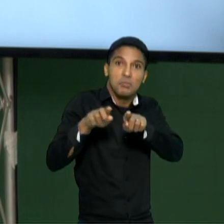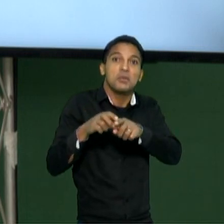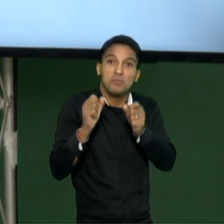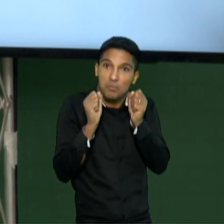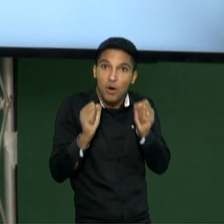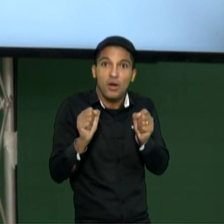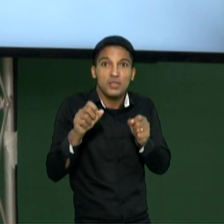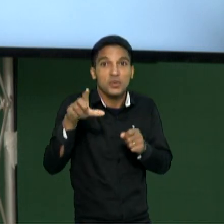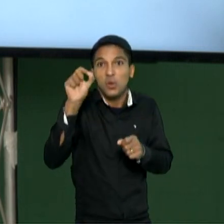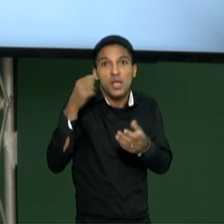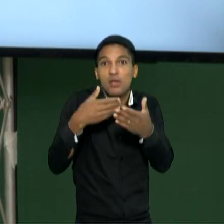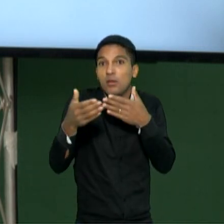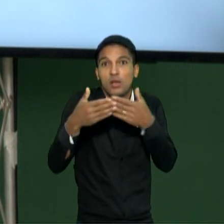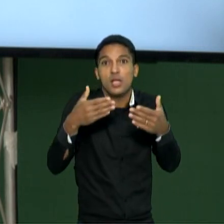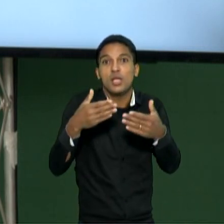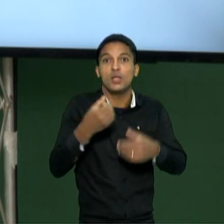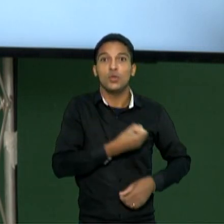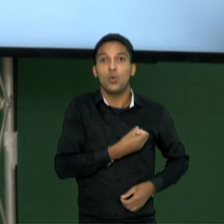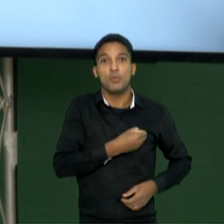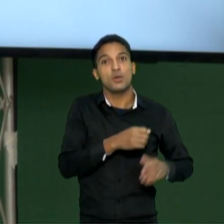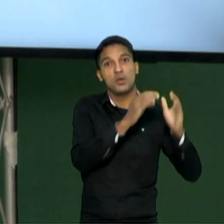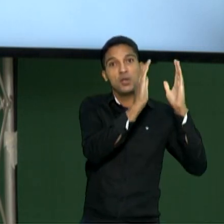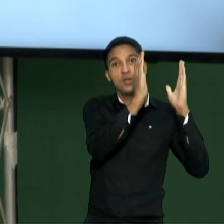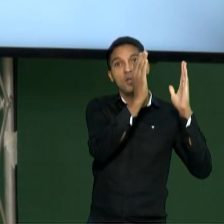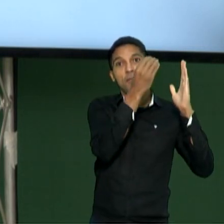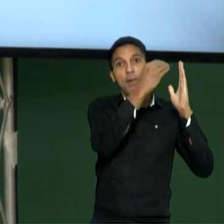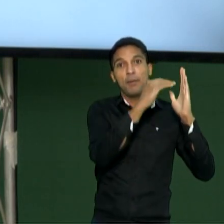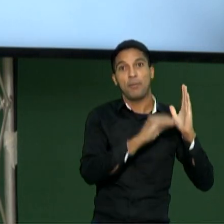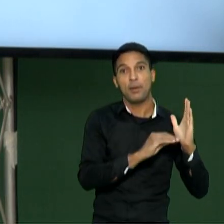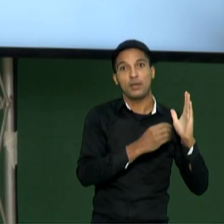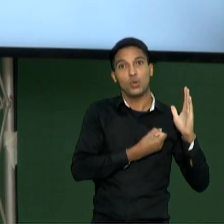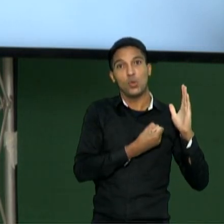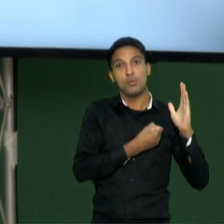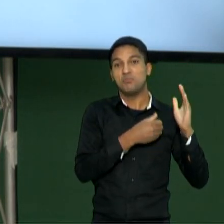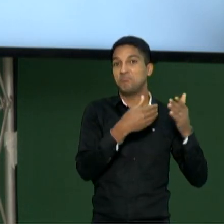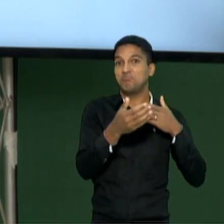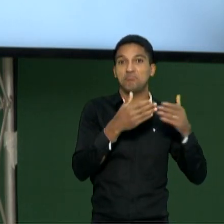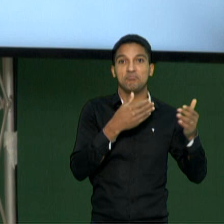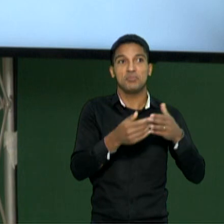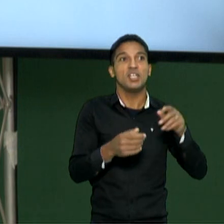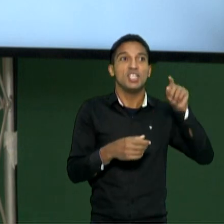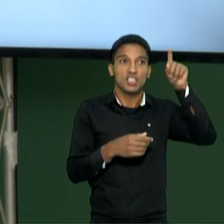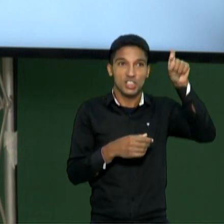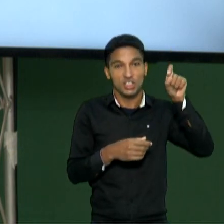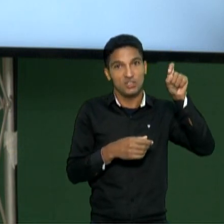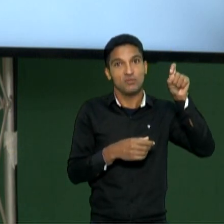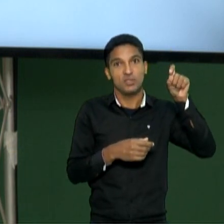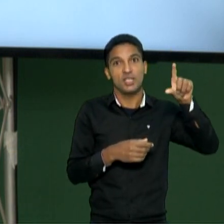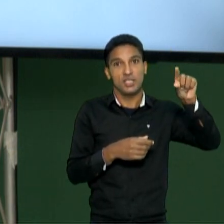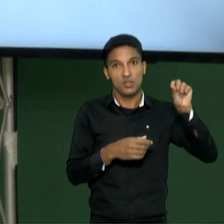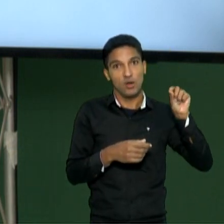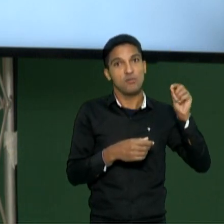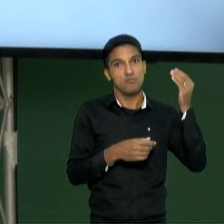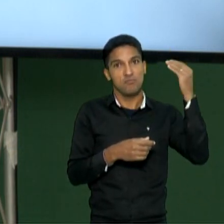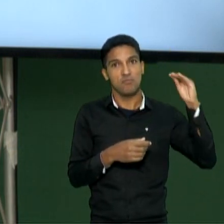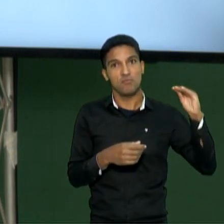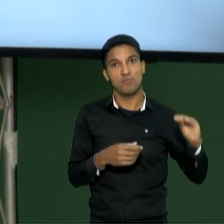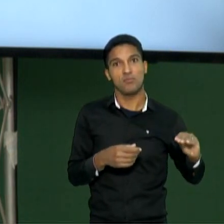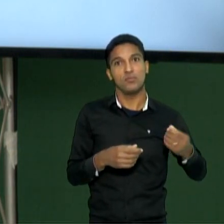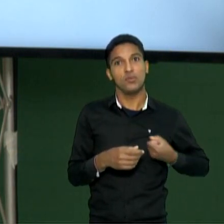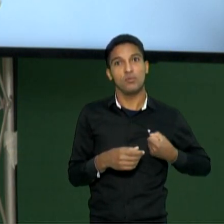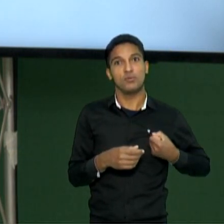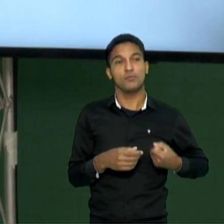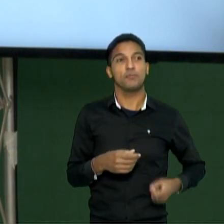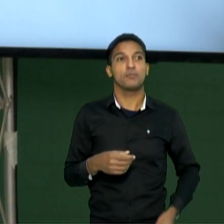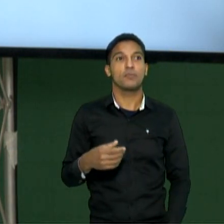são fixos, você que escolhe o valor que você deseja calcular, ok? Para o x, você escolhe. Para o y, o que acontece?